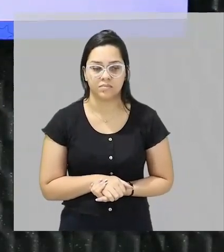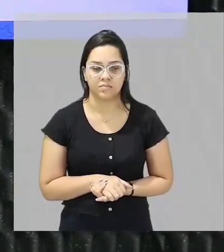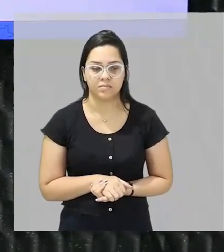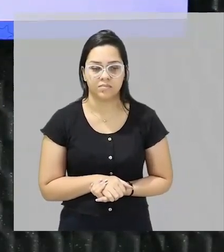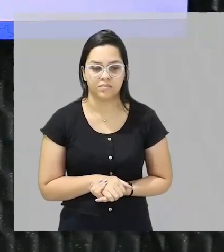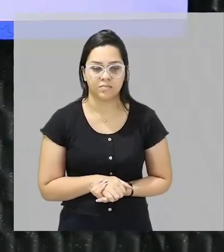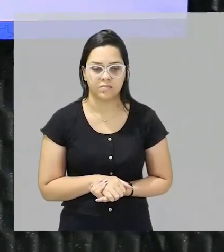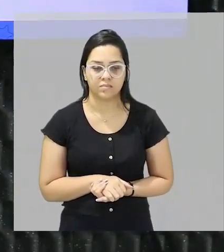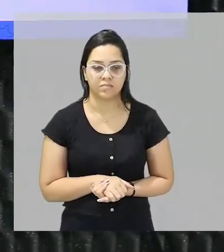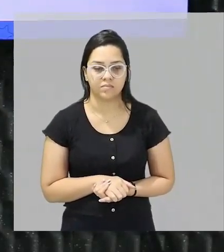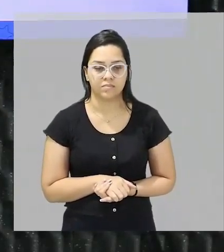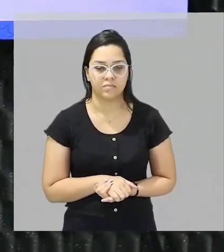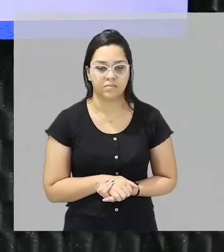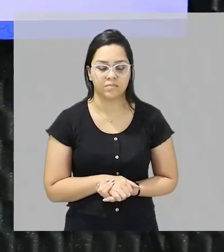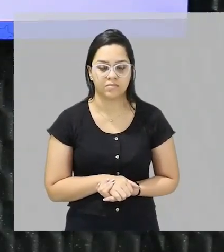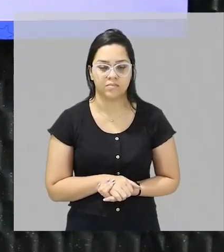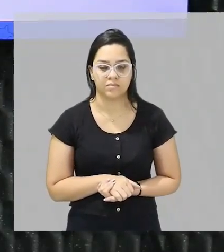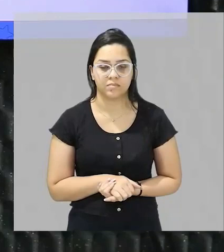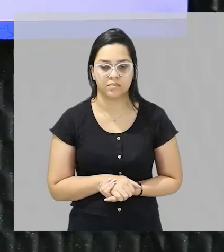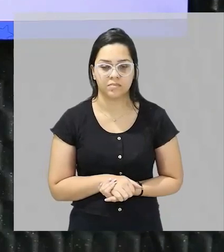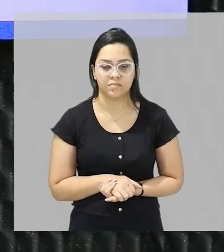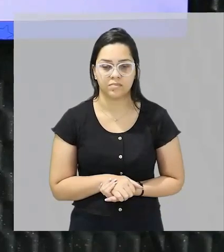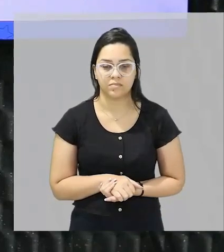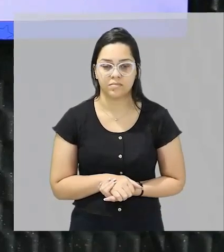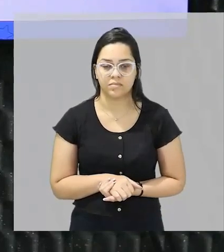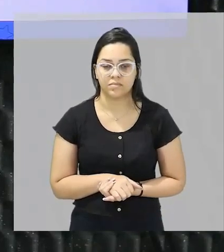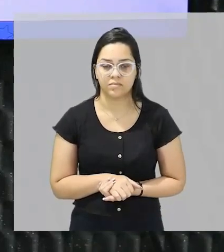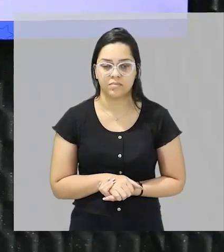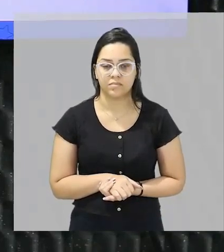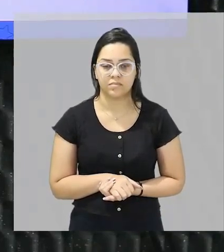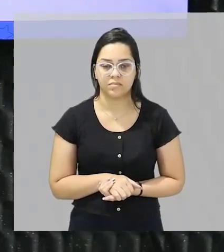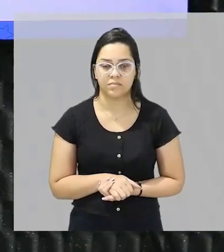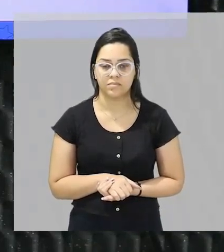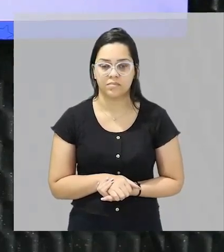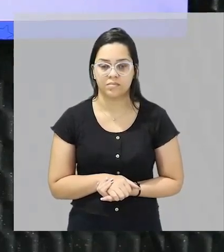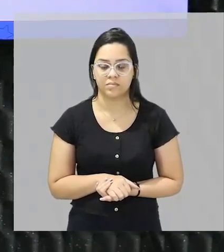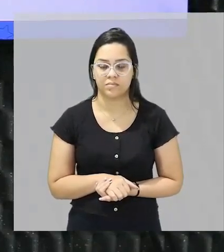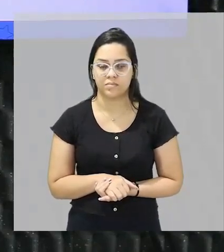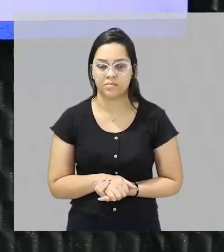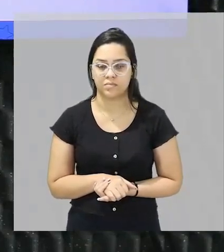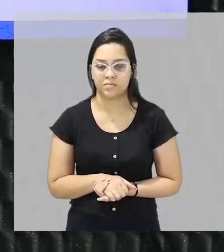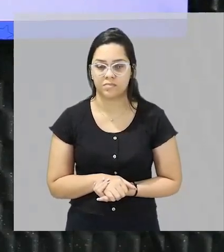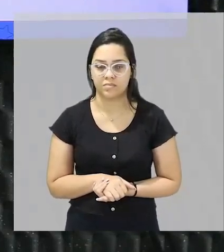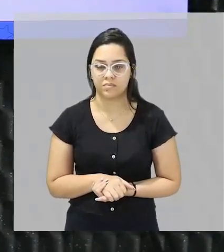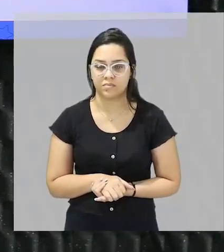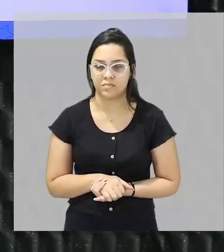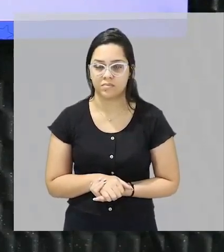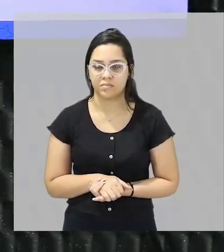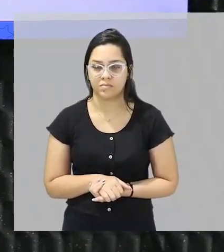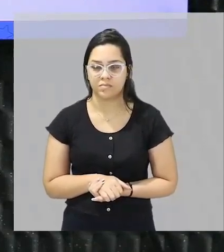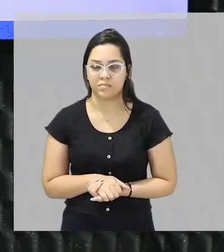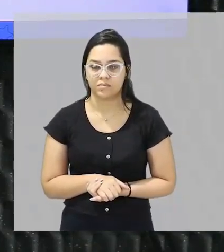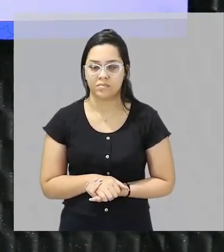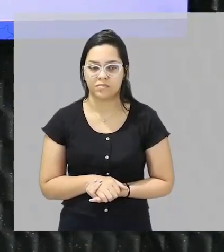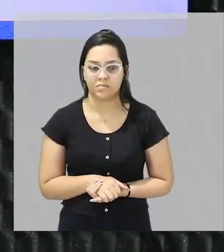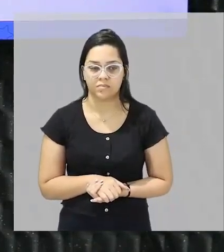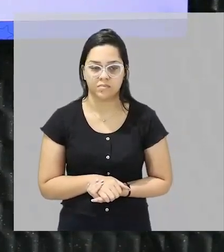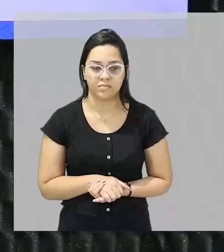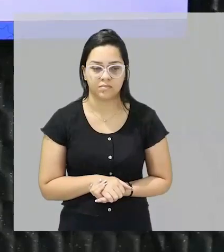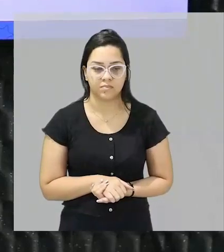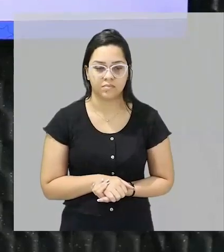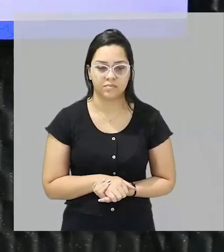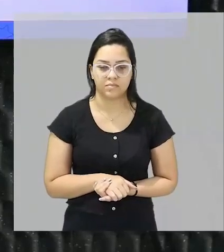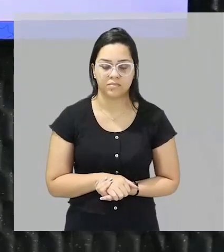de medidas governamentais destinadas à pasta, deve disponibilizar benefícios financeiros, sociais